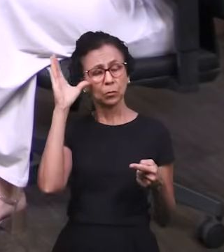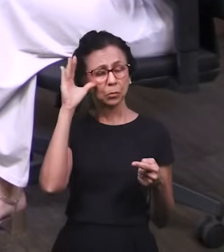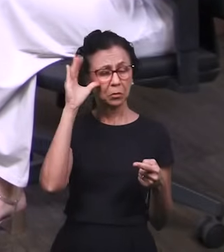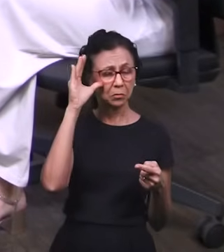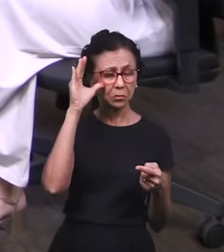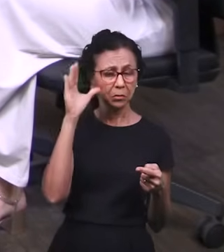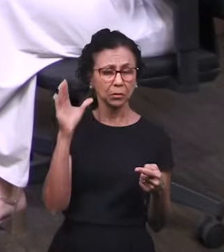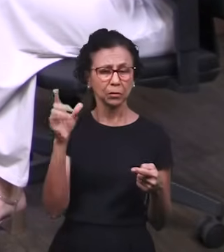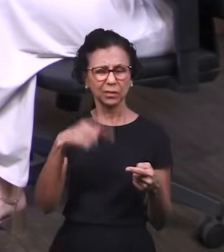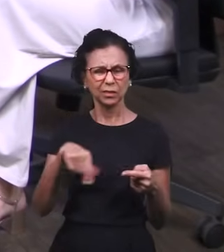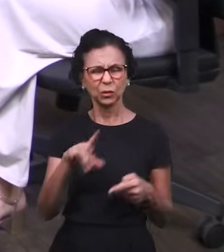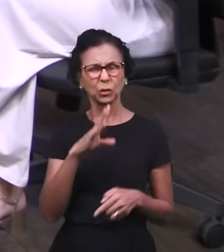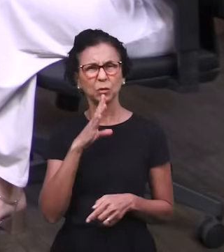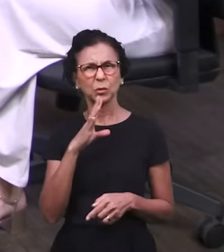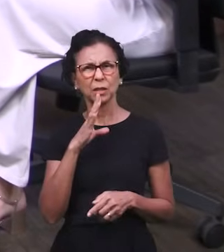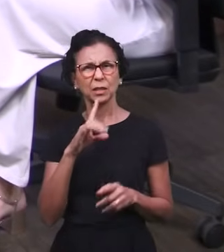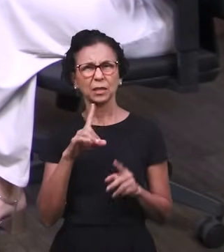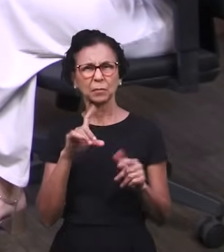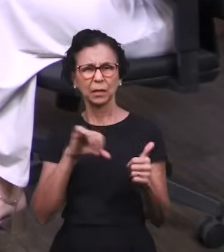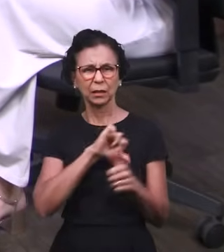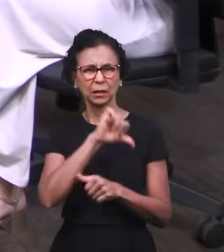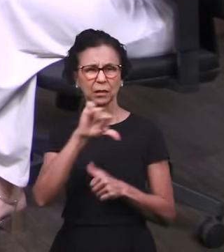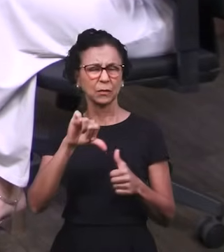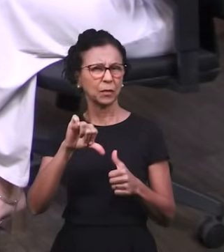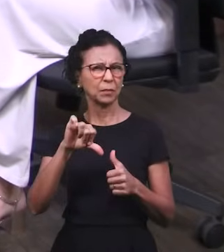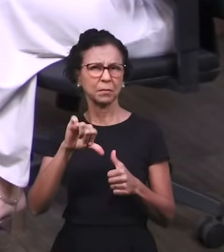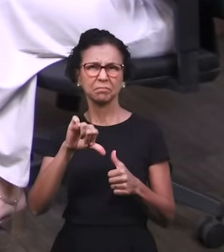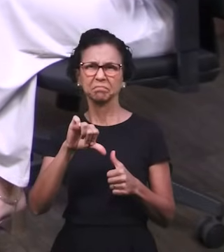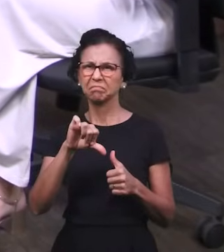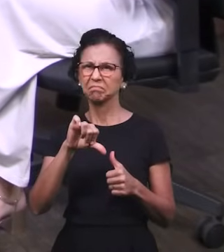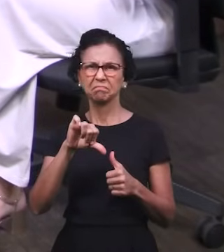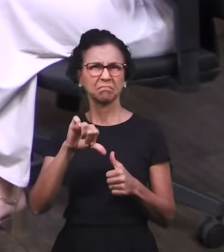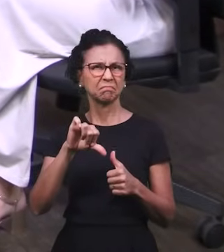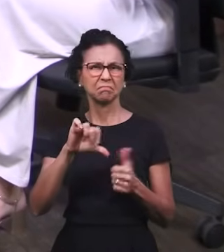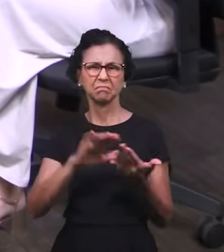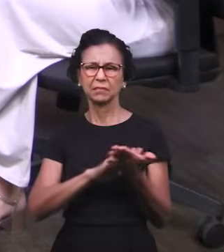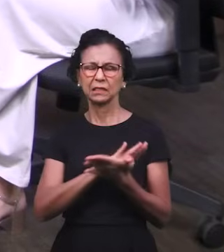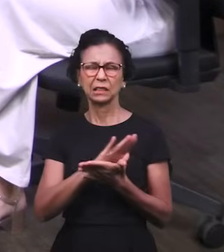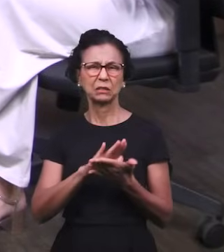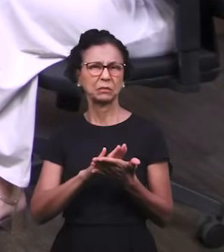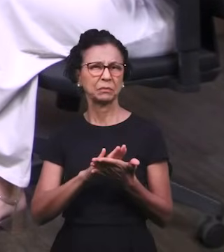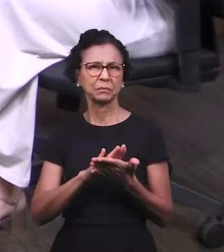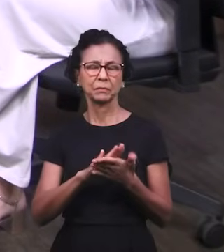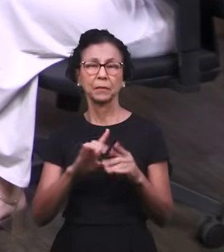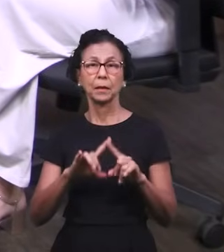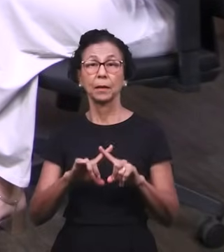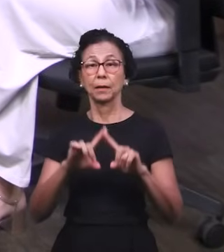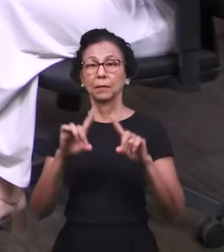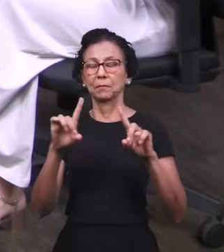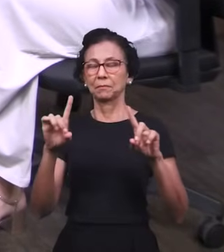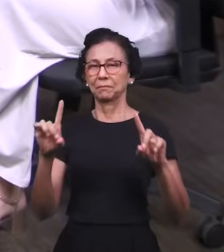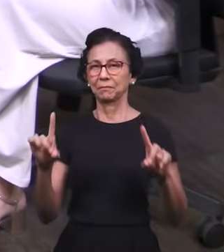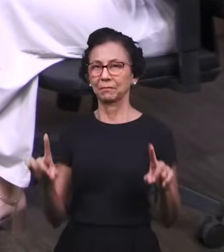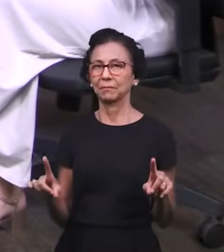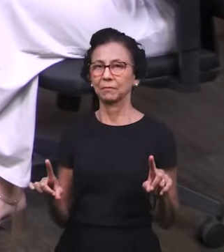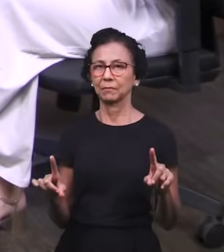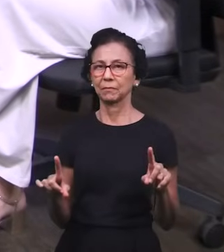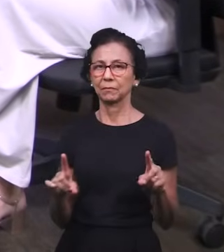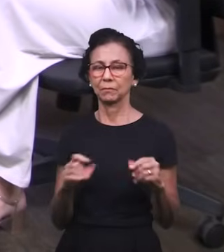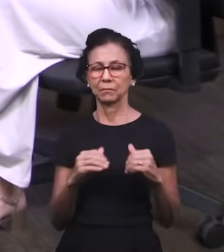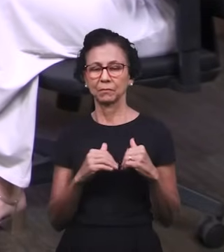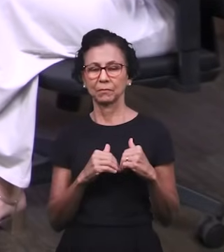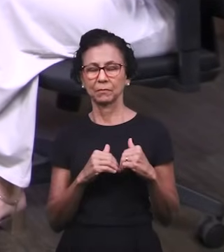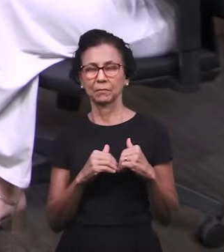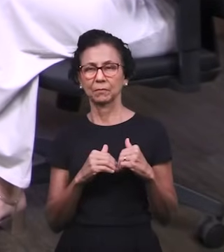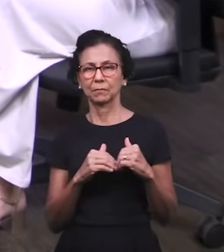ele nasce, né, uma coisa é a palavra da vida, é a história que está lá escrita,